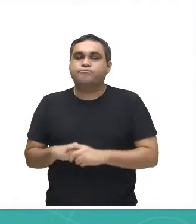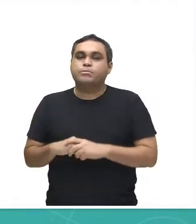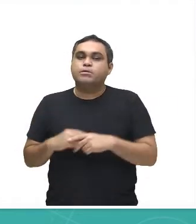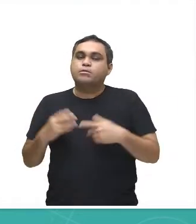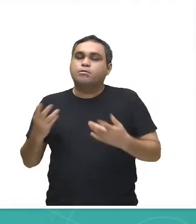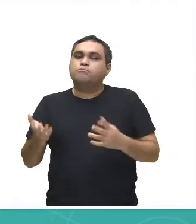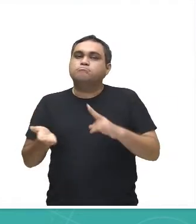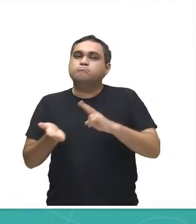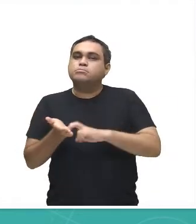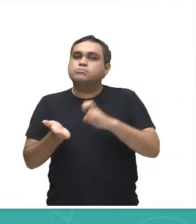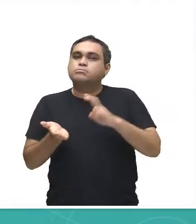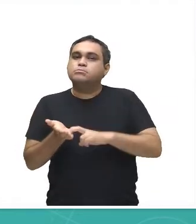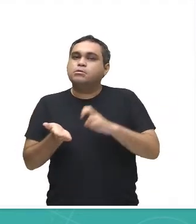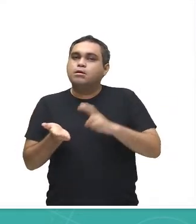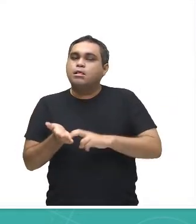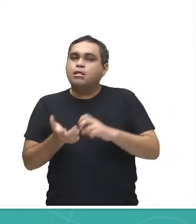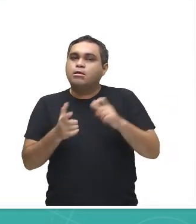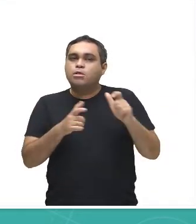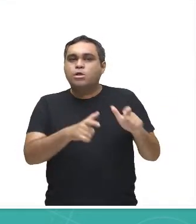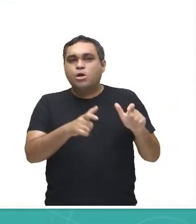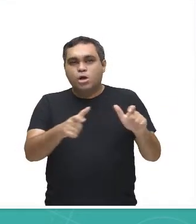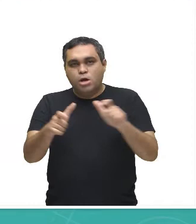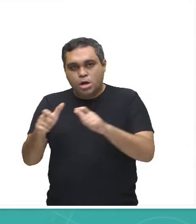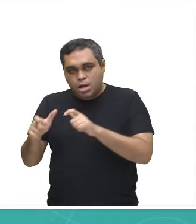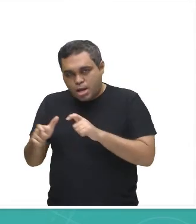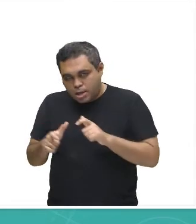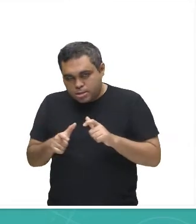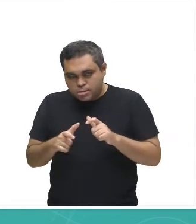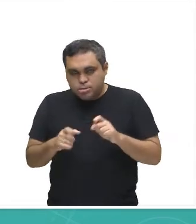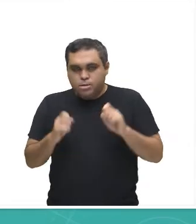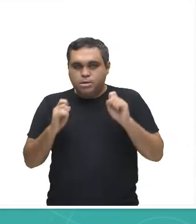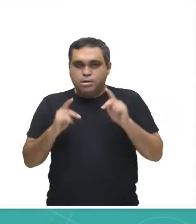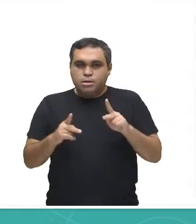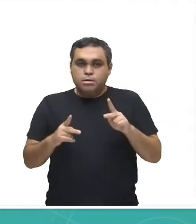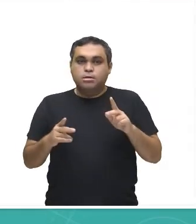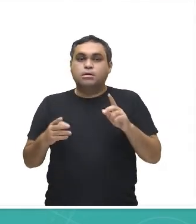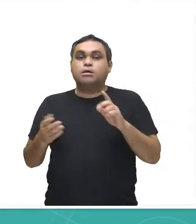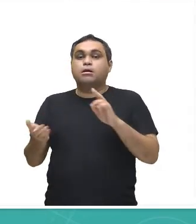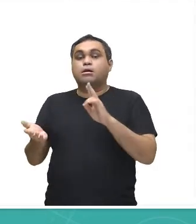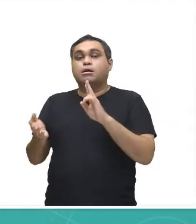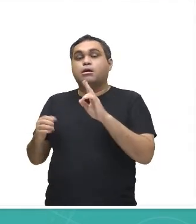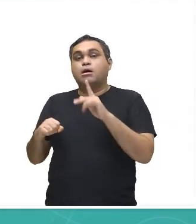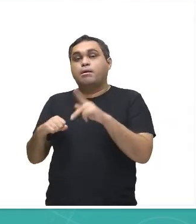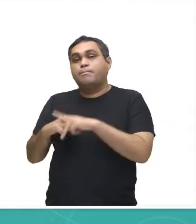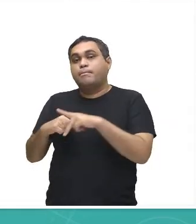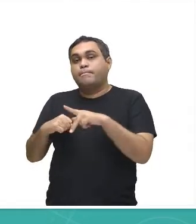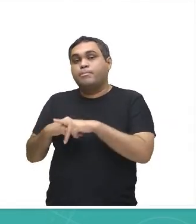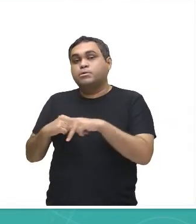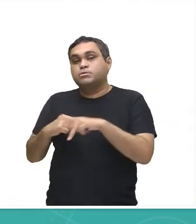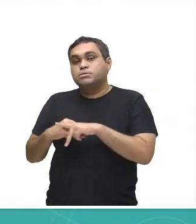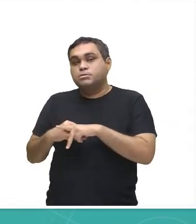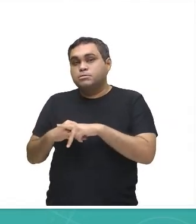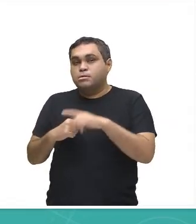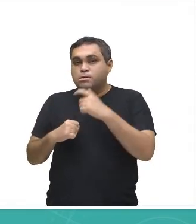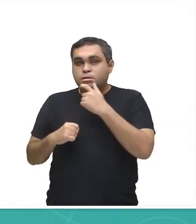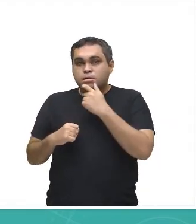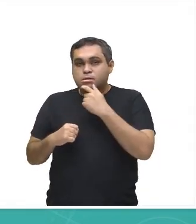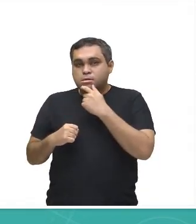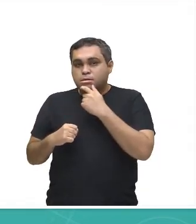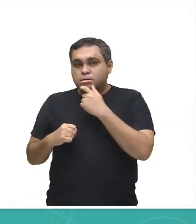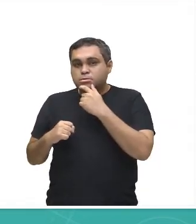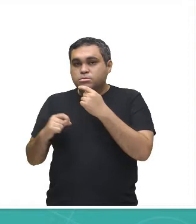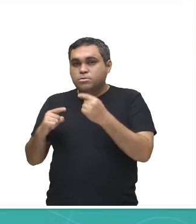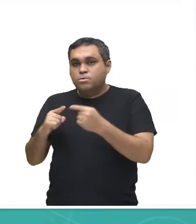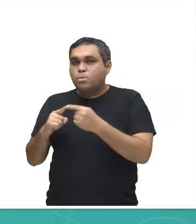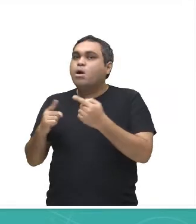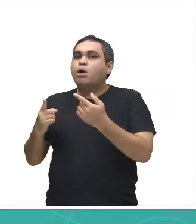vocabulário de places, que são lugares. E as prepositions of place, em inglês, são as seguintes. Let's